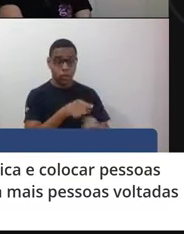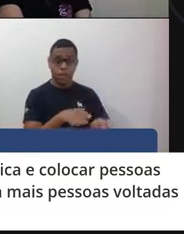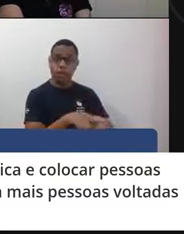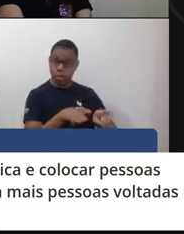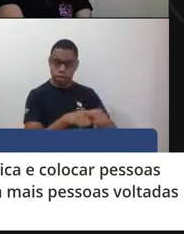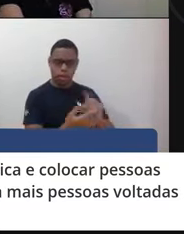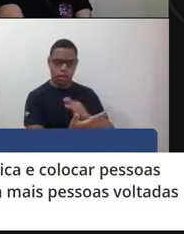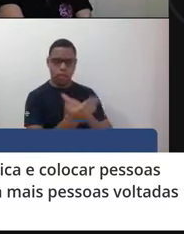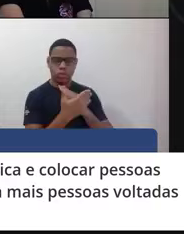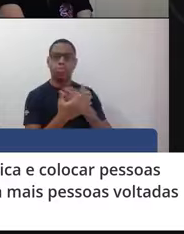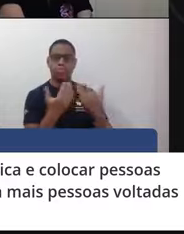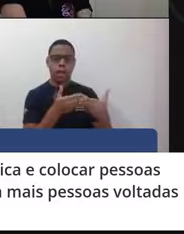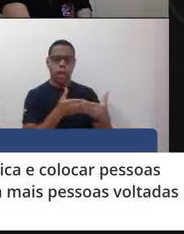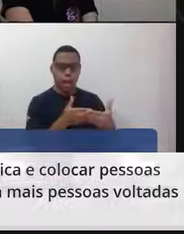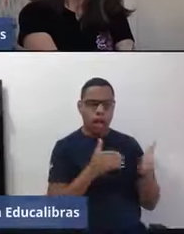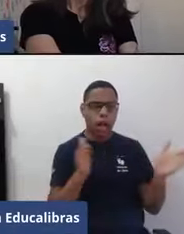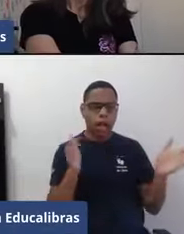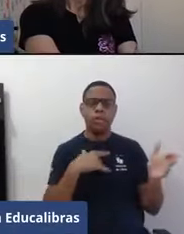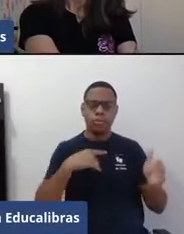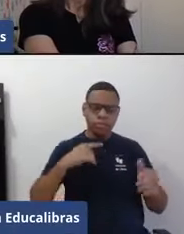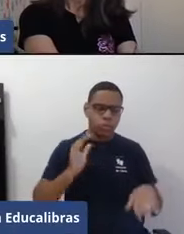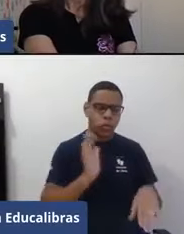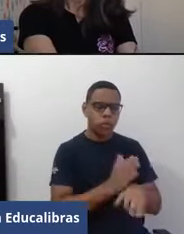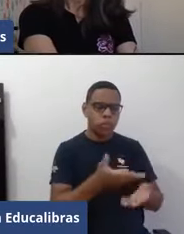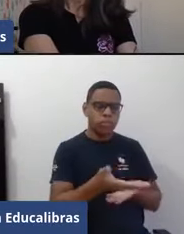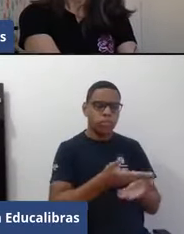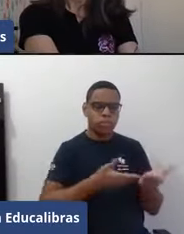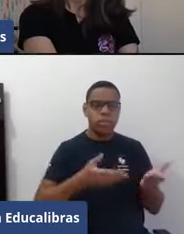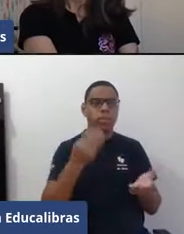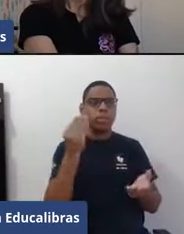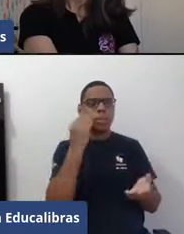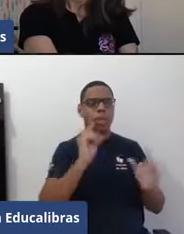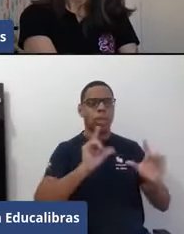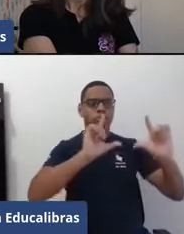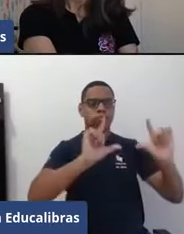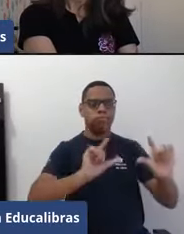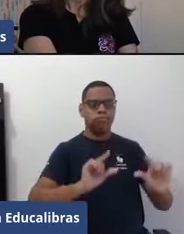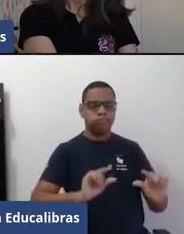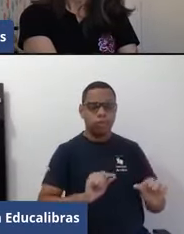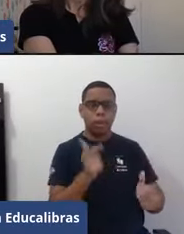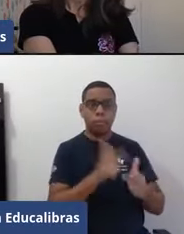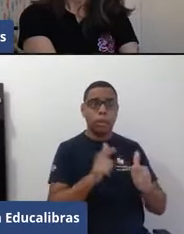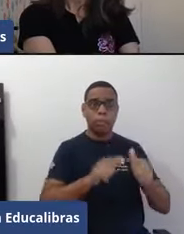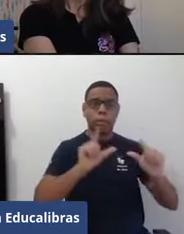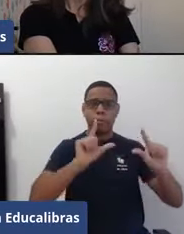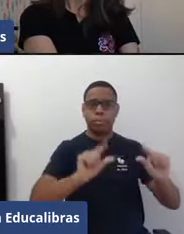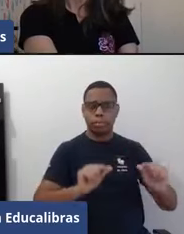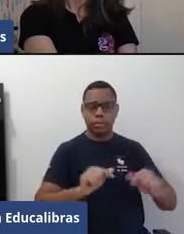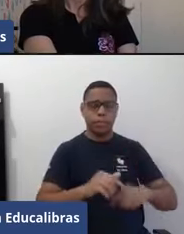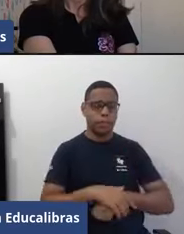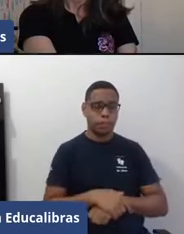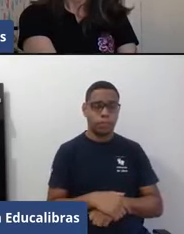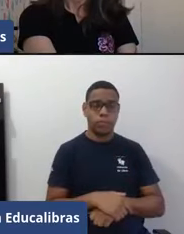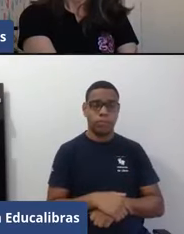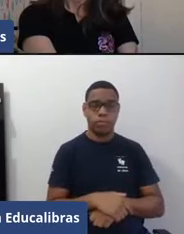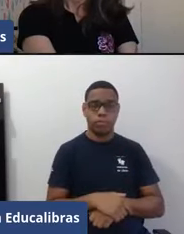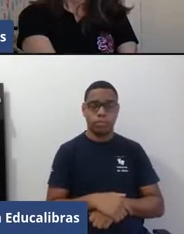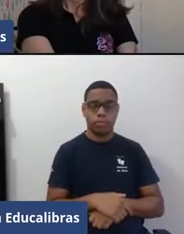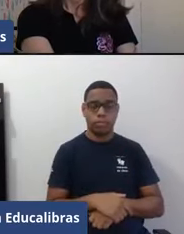abra as portas para que nós possamos ajudar, para minimizar para todo mundo. Outra coisa também que eu ressalto,